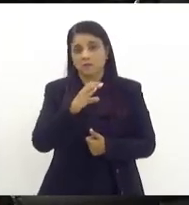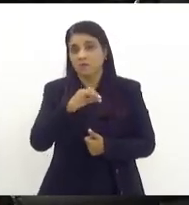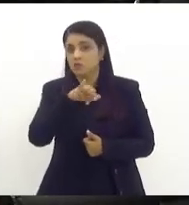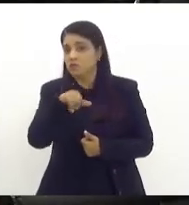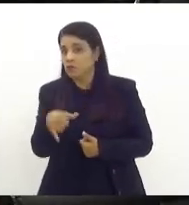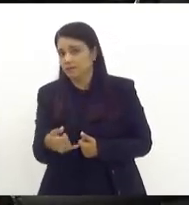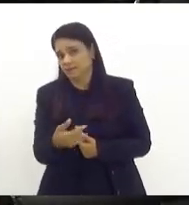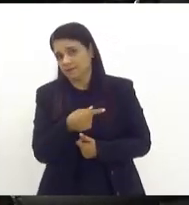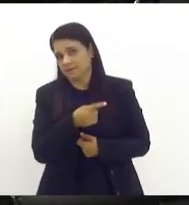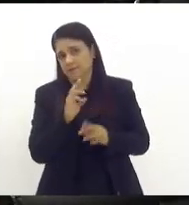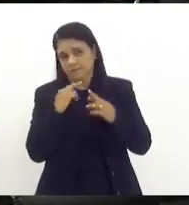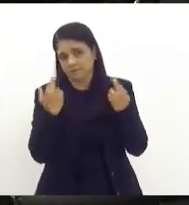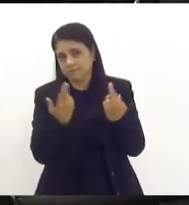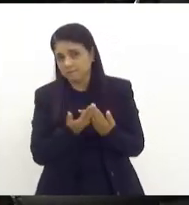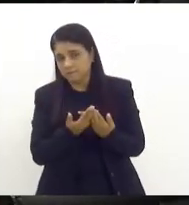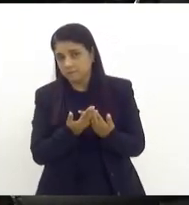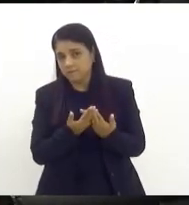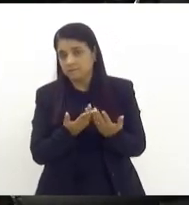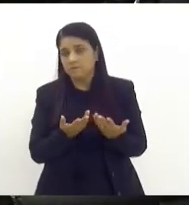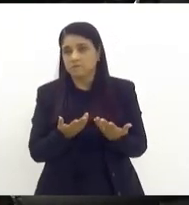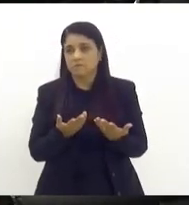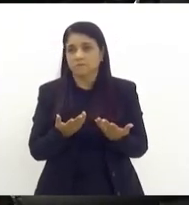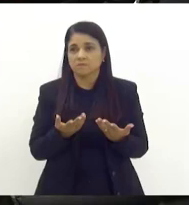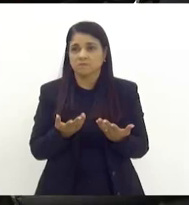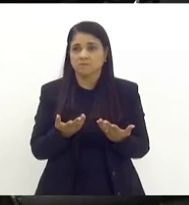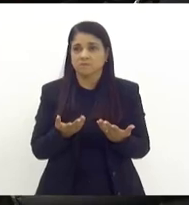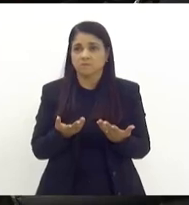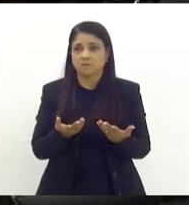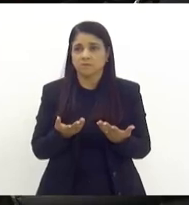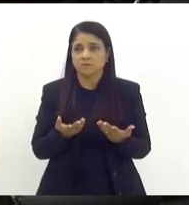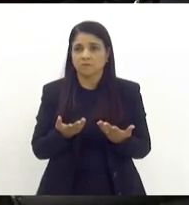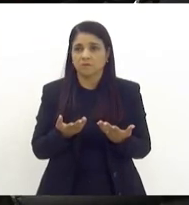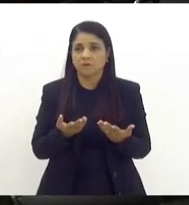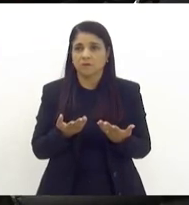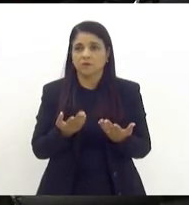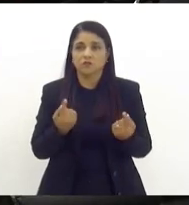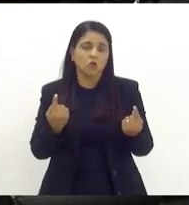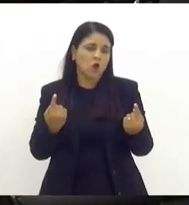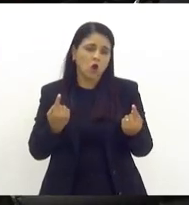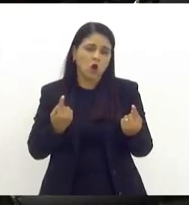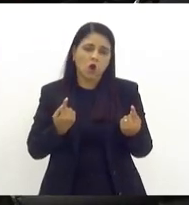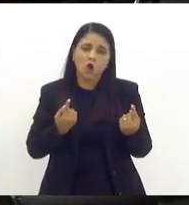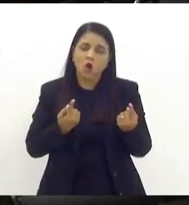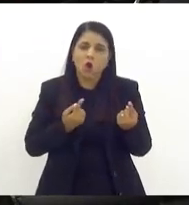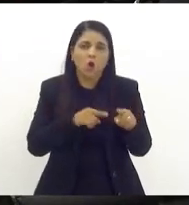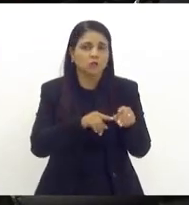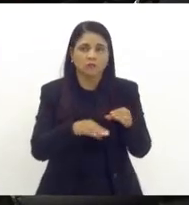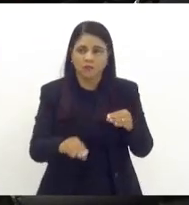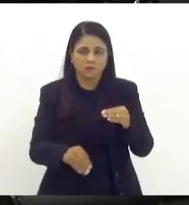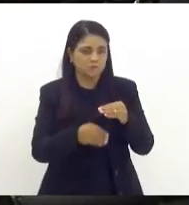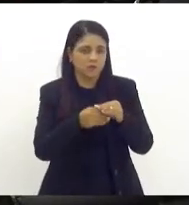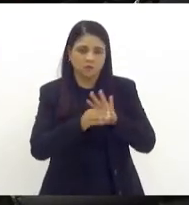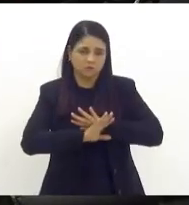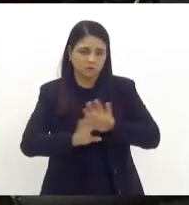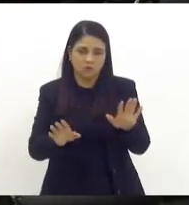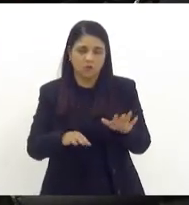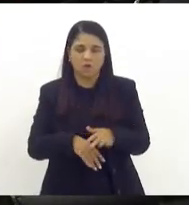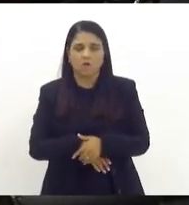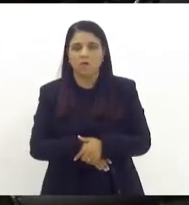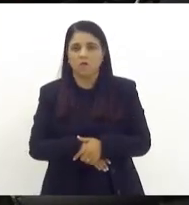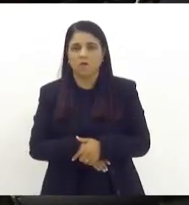substitutivamente então só quero só contrário as emendas Só que já